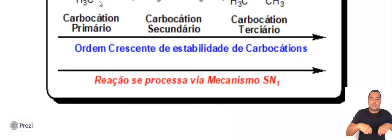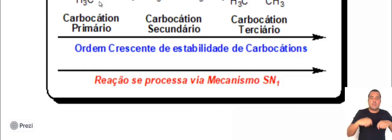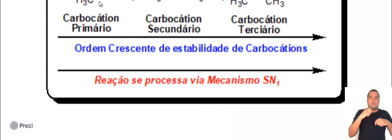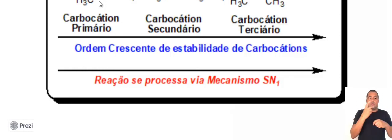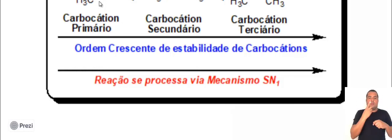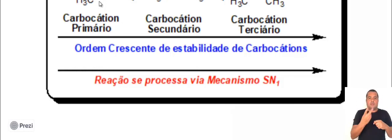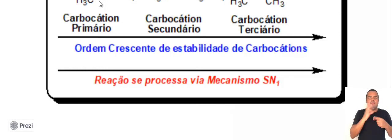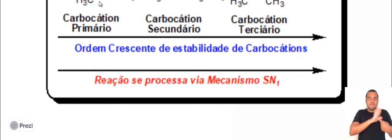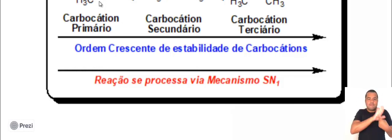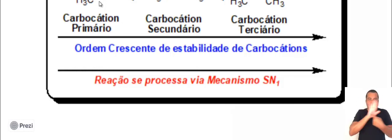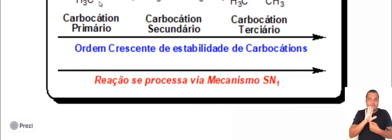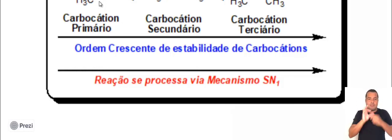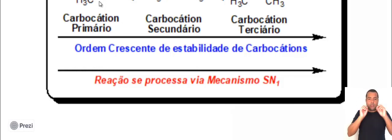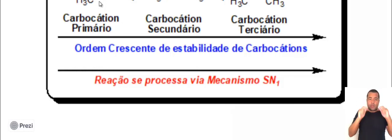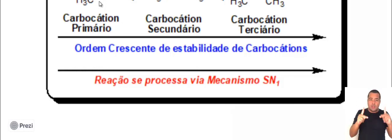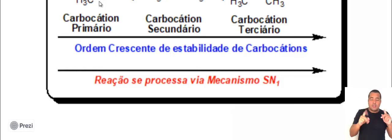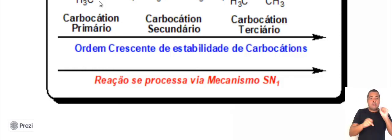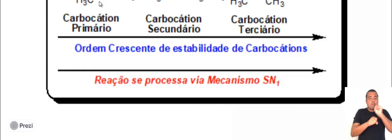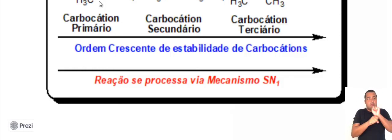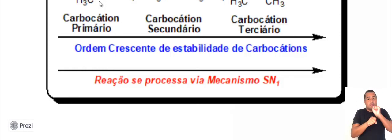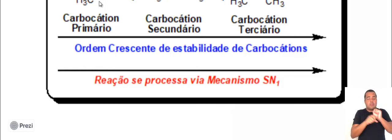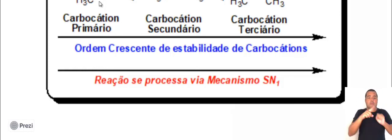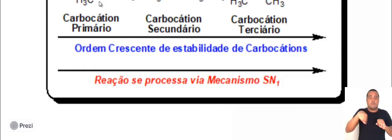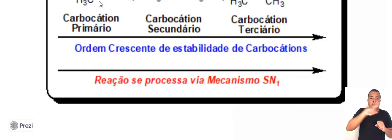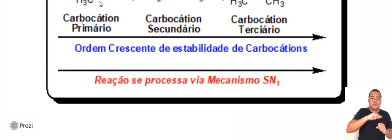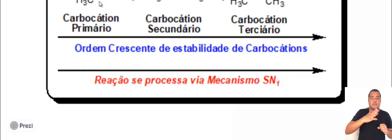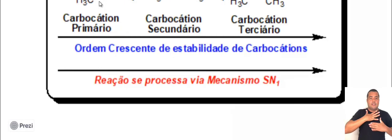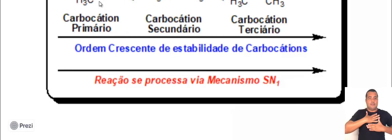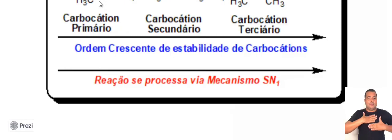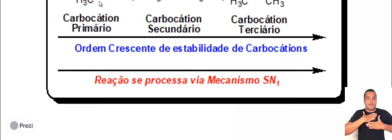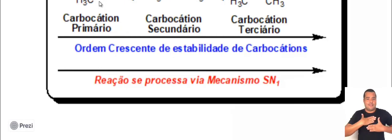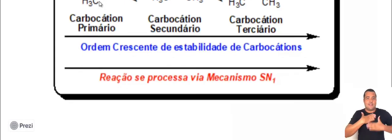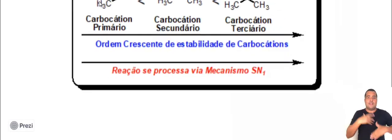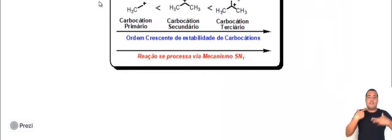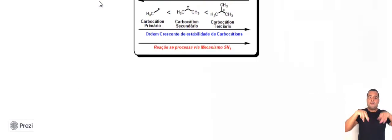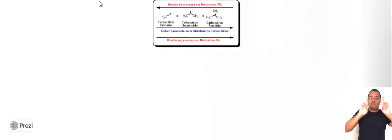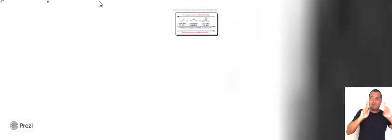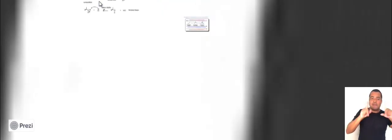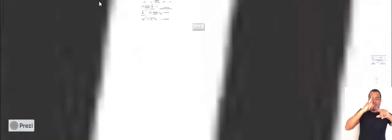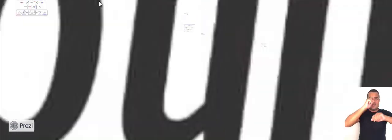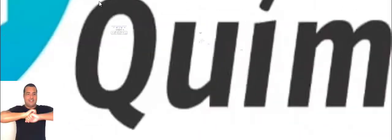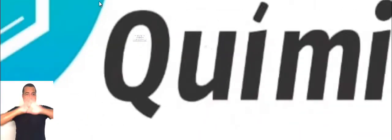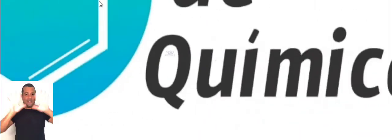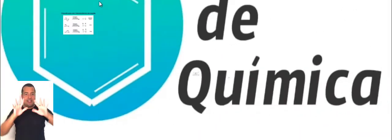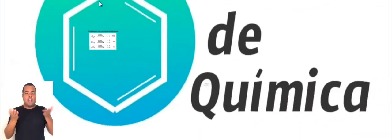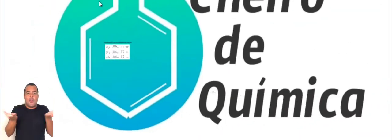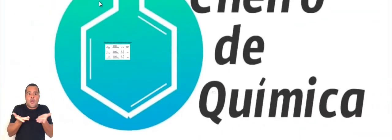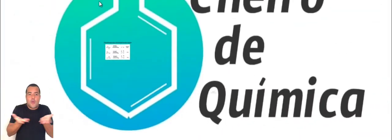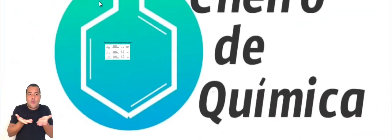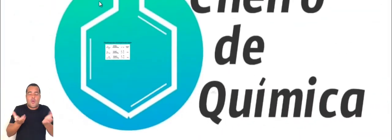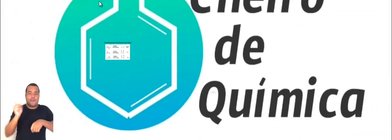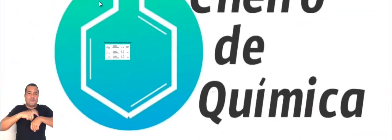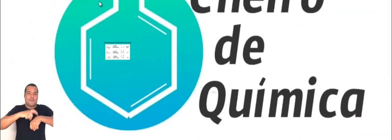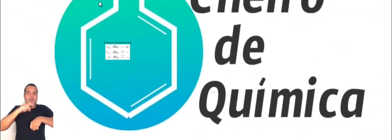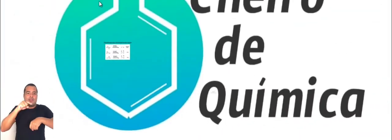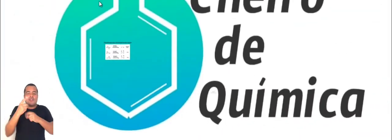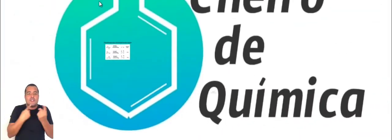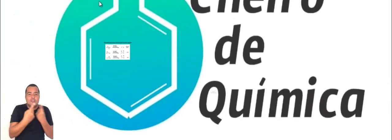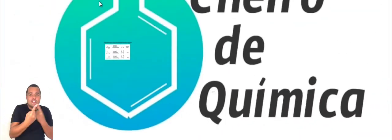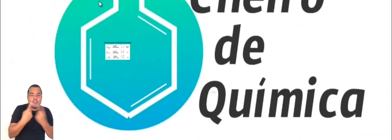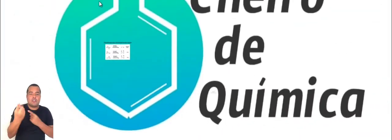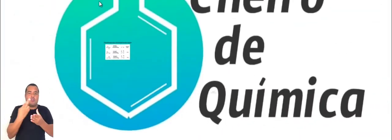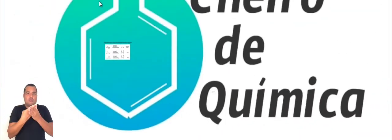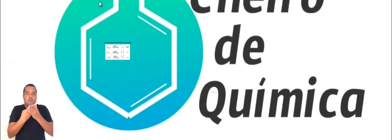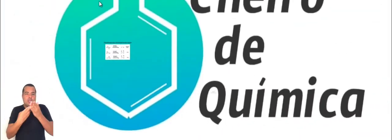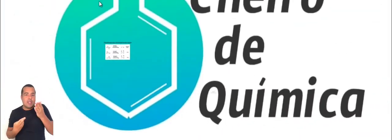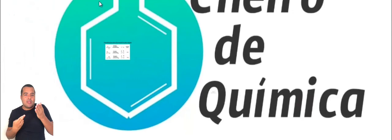nossos conteúdos aí que estarão disponíveis, ok? Espero que vocês tenham gostado, espero que tenha sido claro para vocês, e agora é o momento de